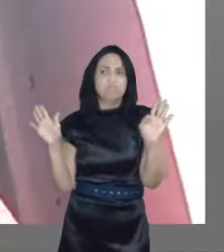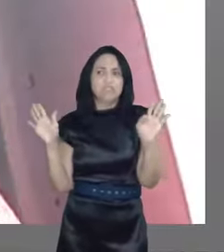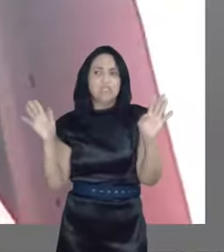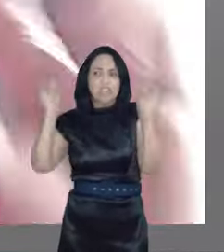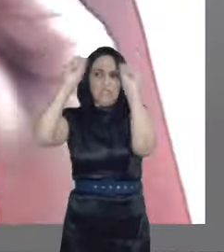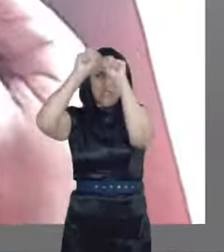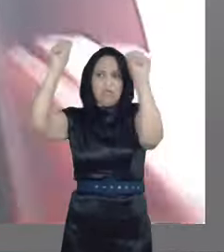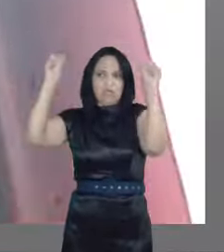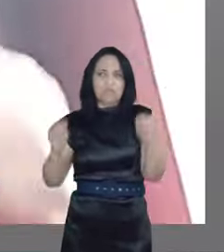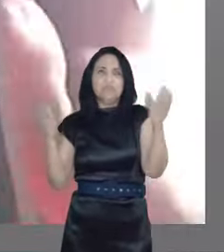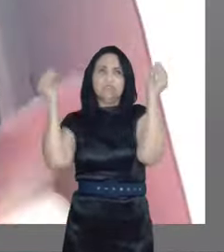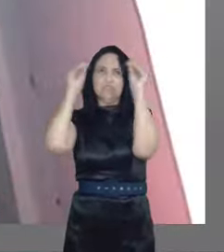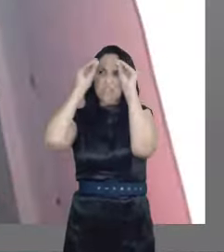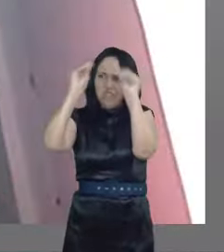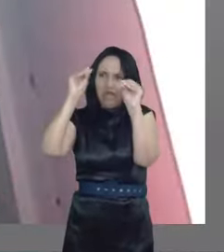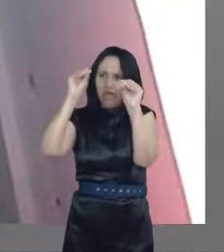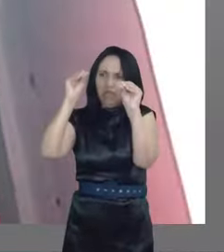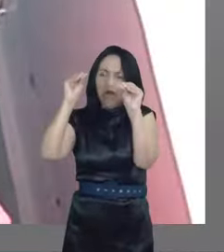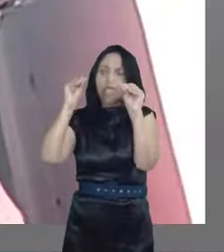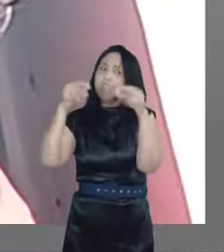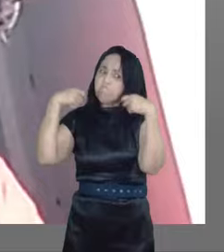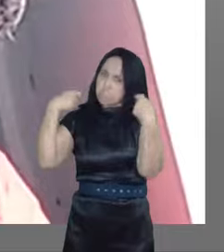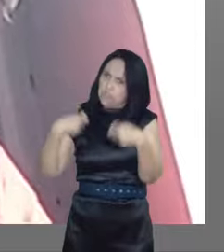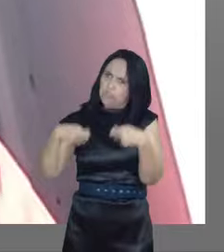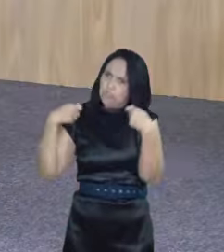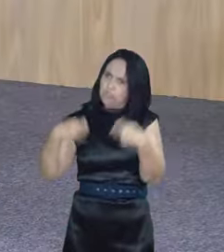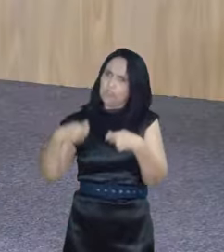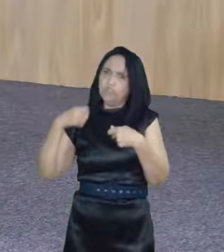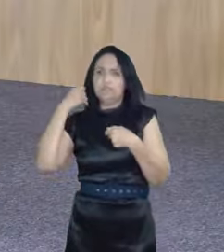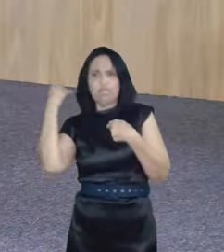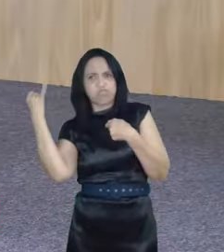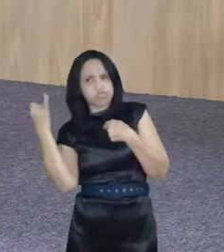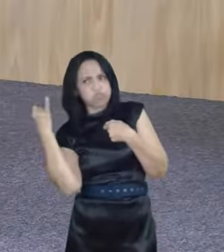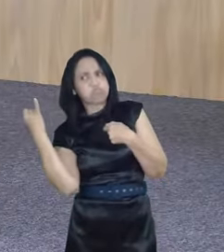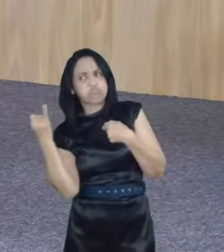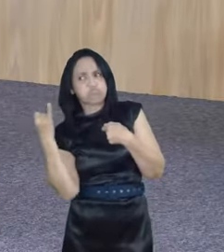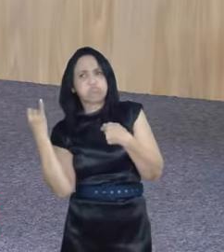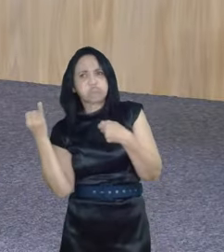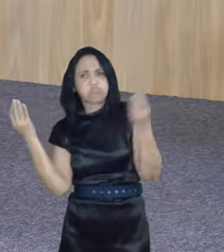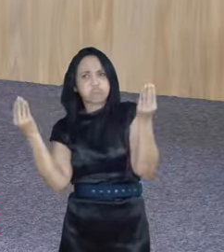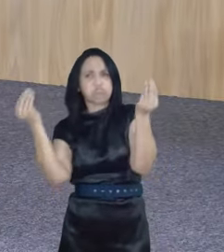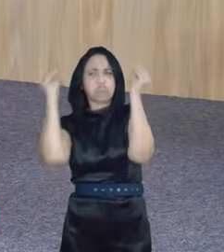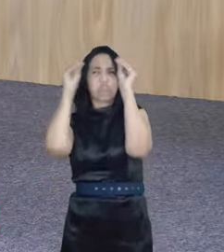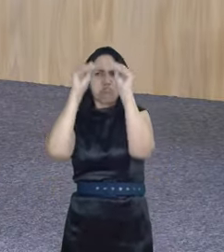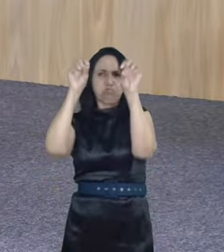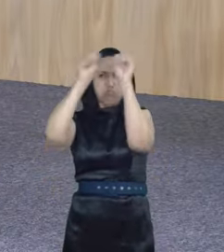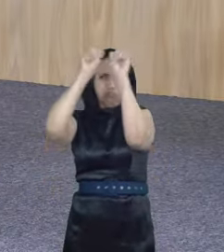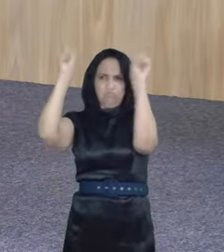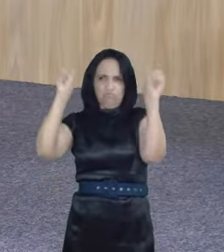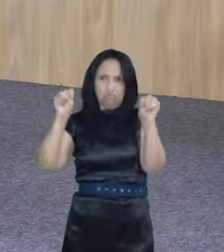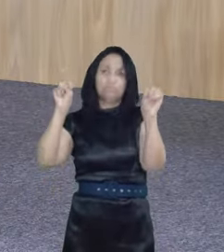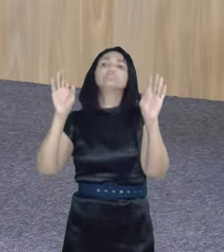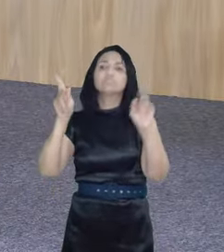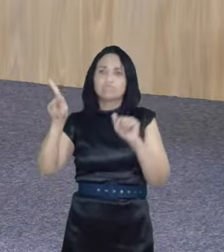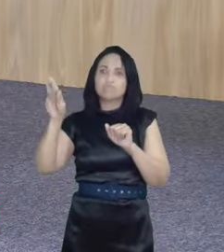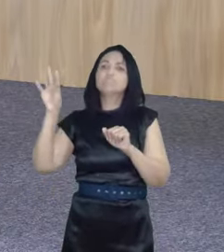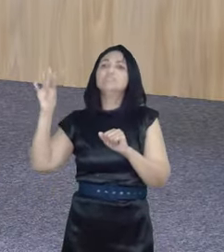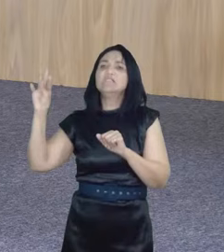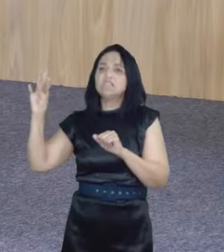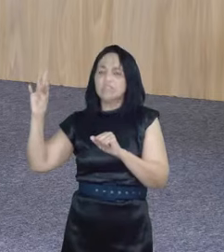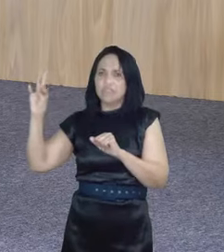Eu não posso deixar, viu, Amanda? Hoje eu estou meio com a cantiga assim repetida, mas é porque realmente